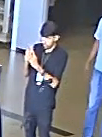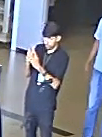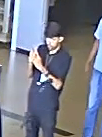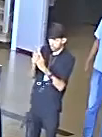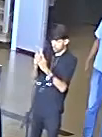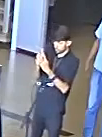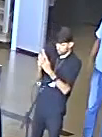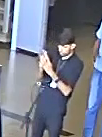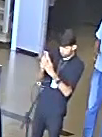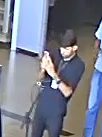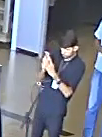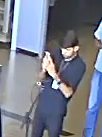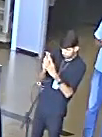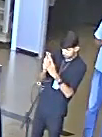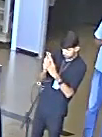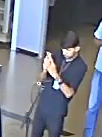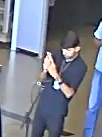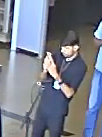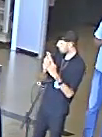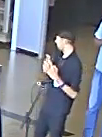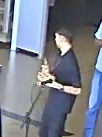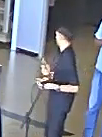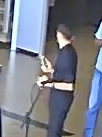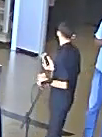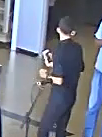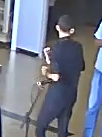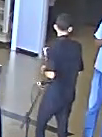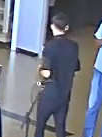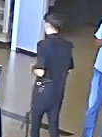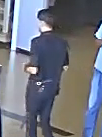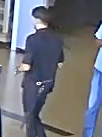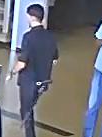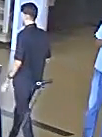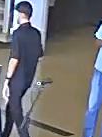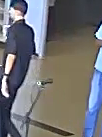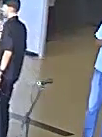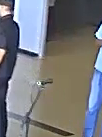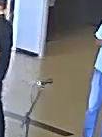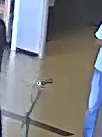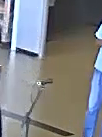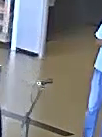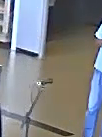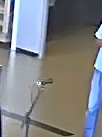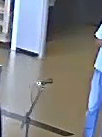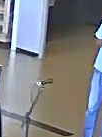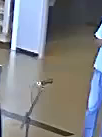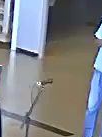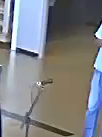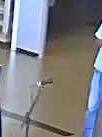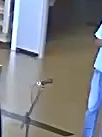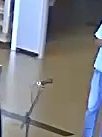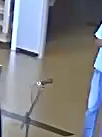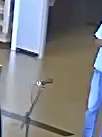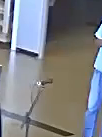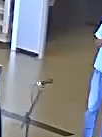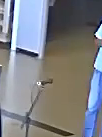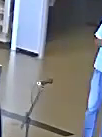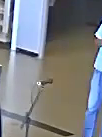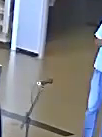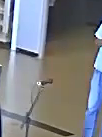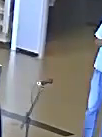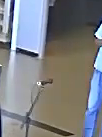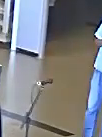requerimento ser apresentado primeira fase passe-se portanto a primeira fase da